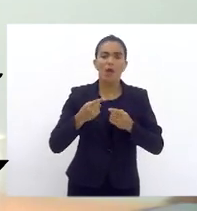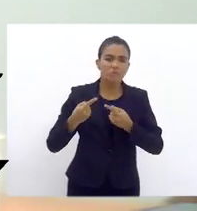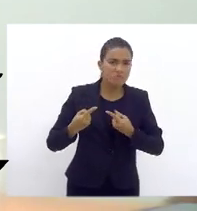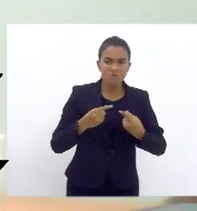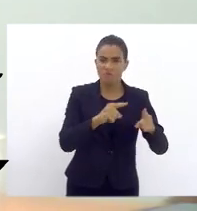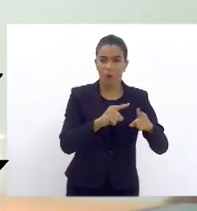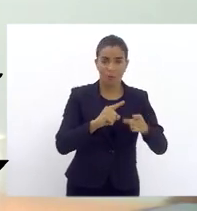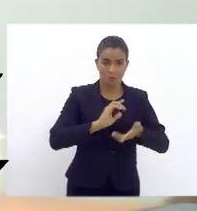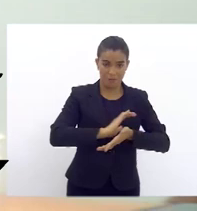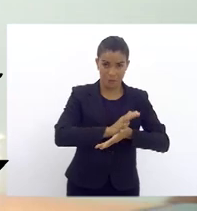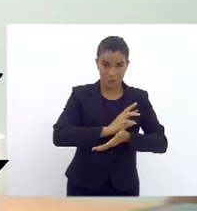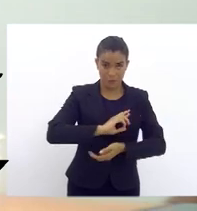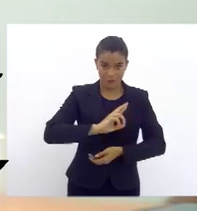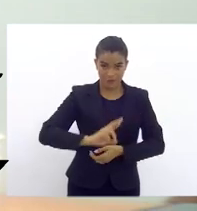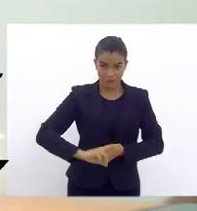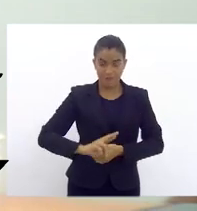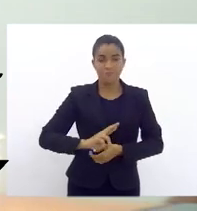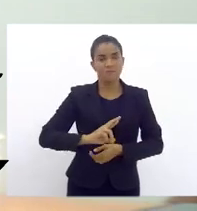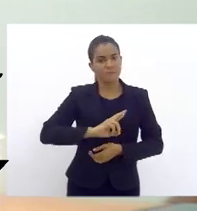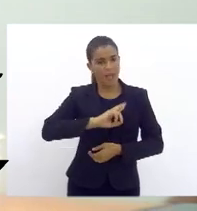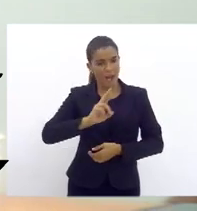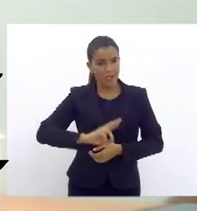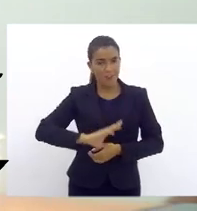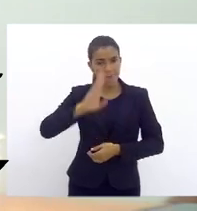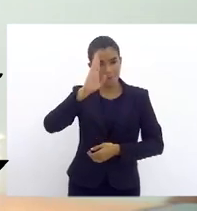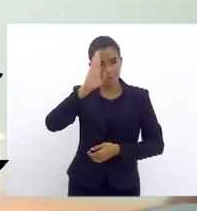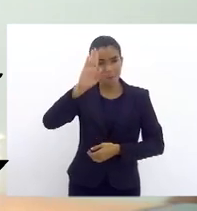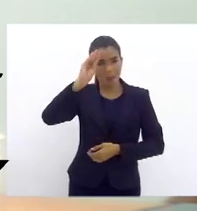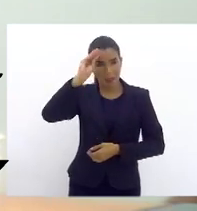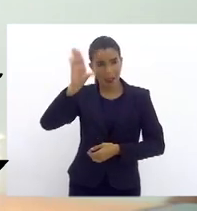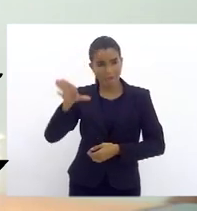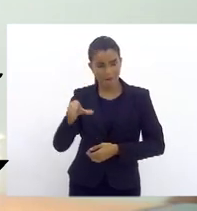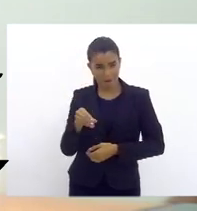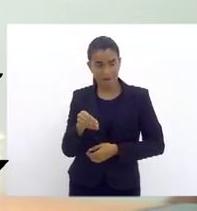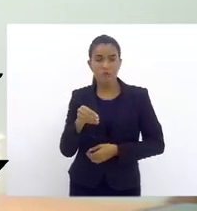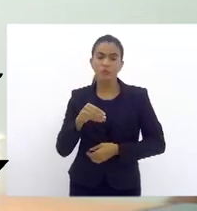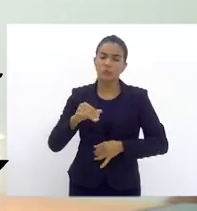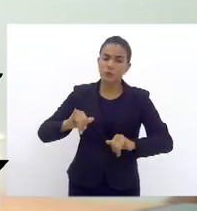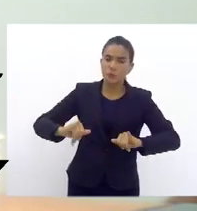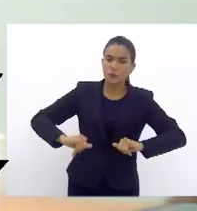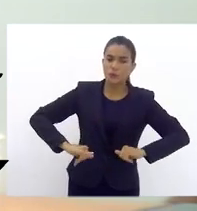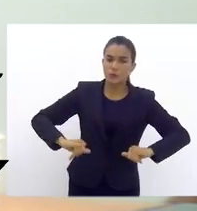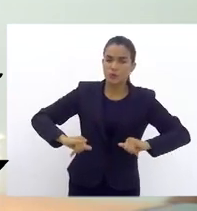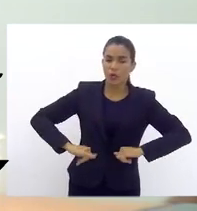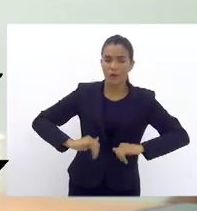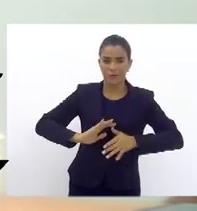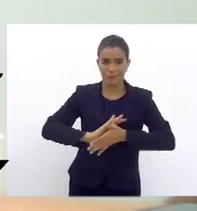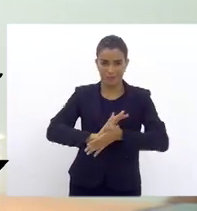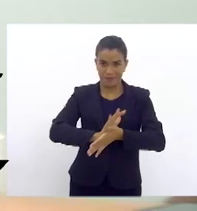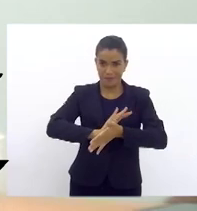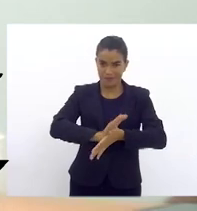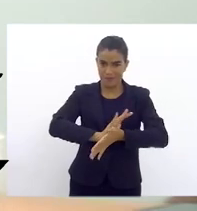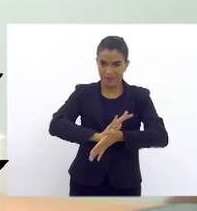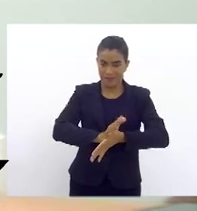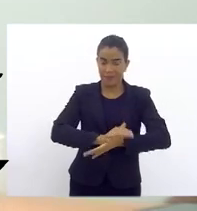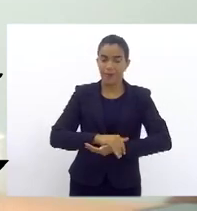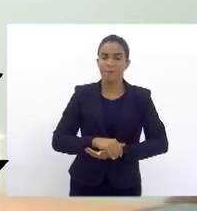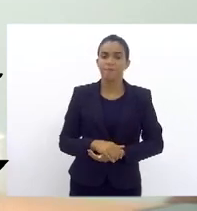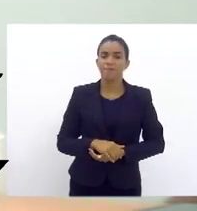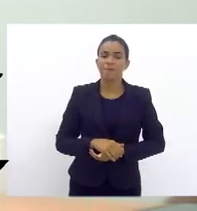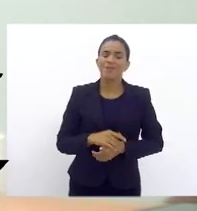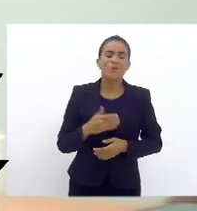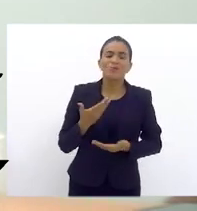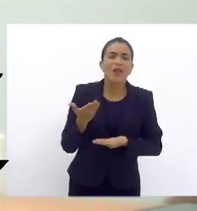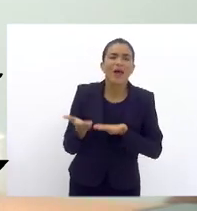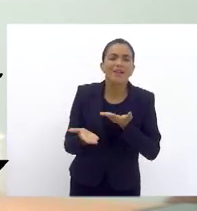ao preconceito religioso as religiões de matriz africana sofrem o seu preconceito não dá para a gente